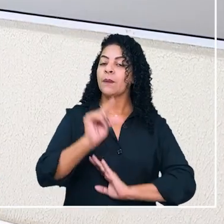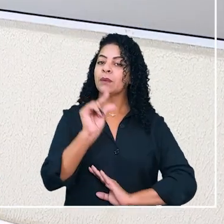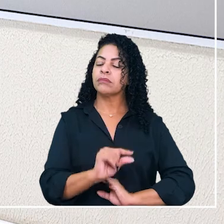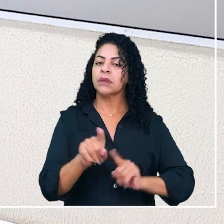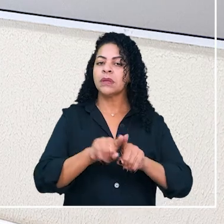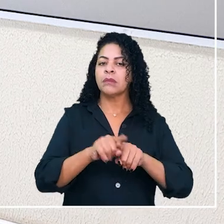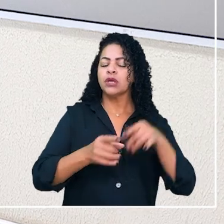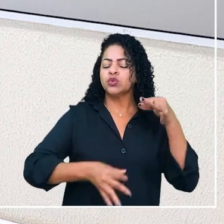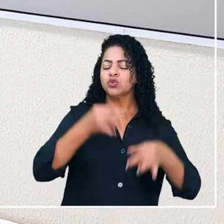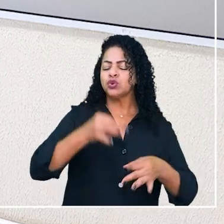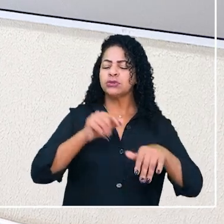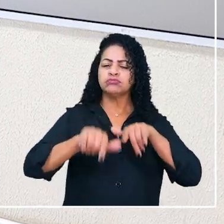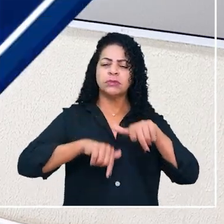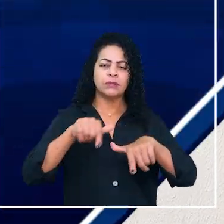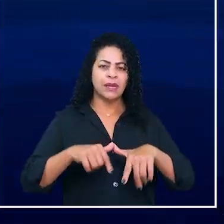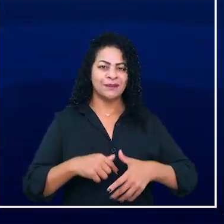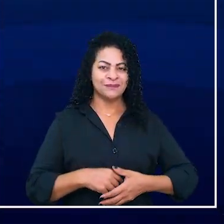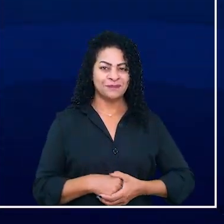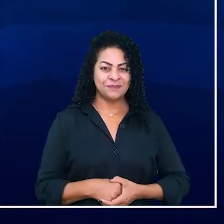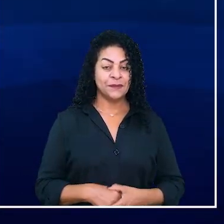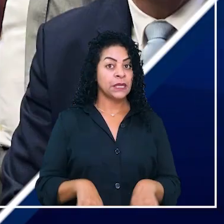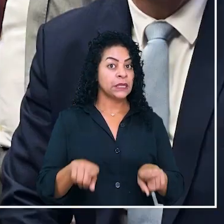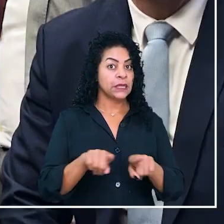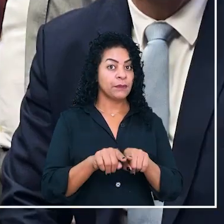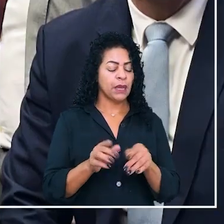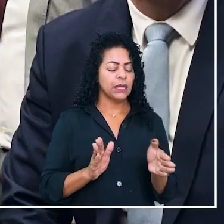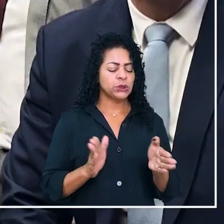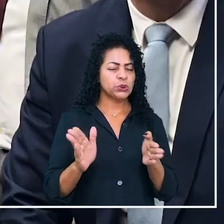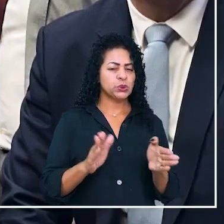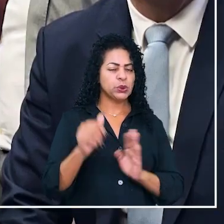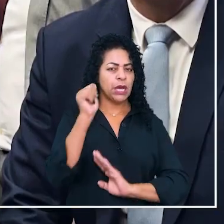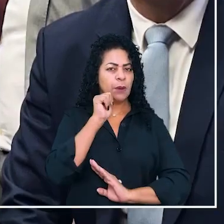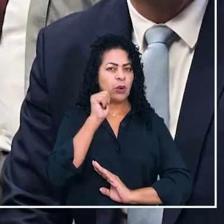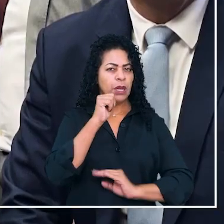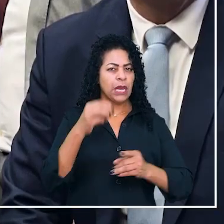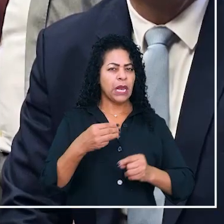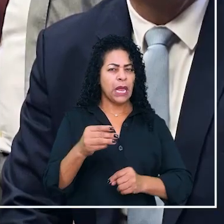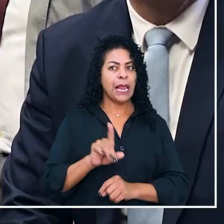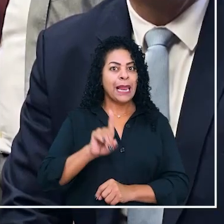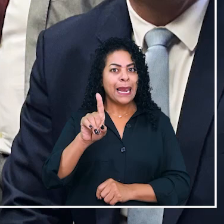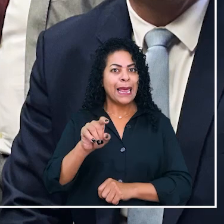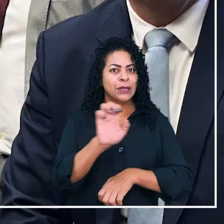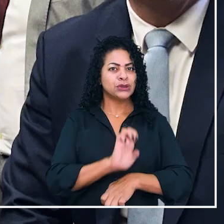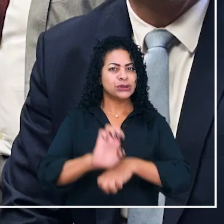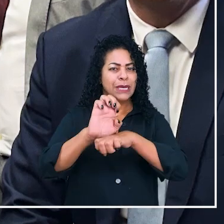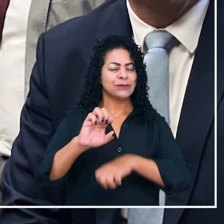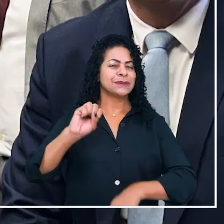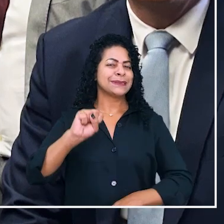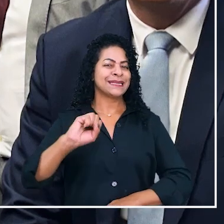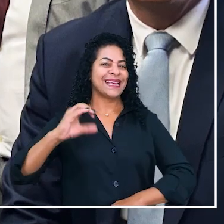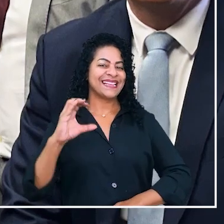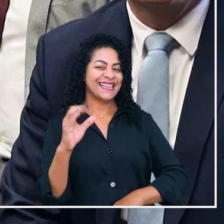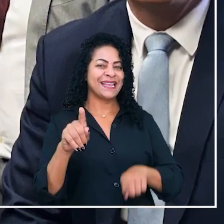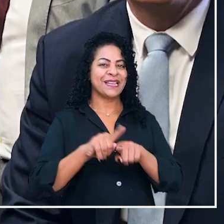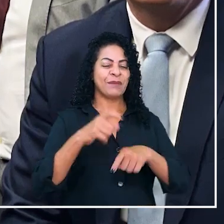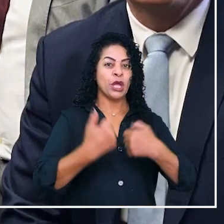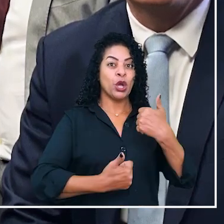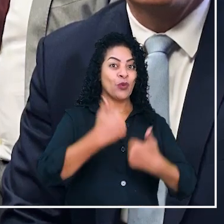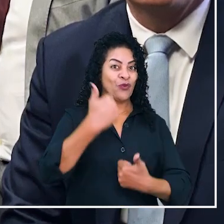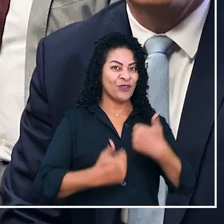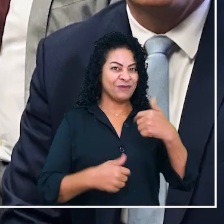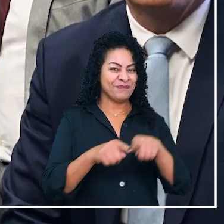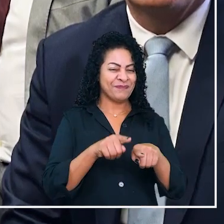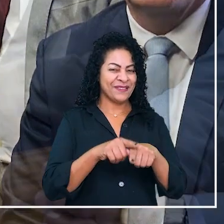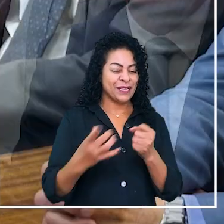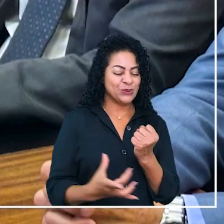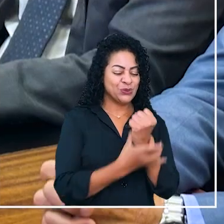da Justiça do Trabalho. Também durante a estadia da ministra em Santa Catarina, times de futebol aderiram aos programas